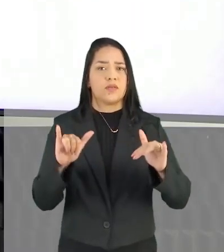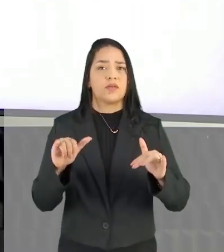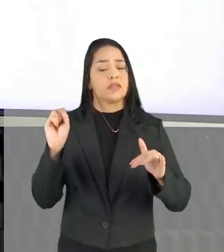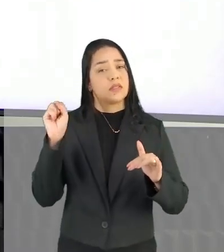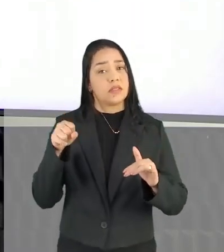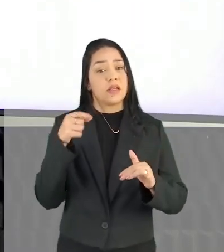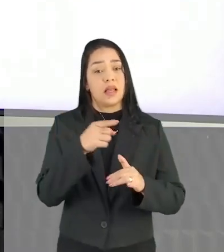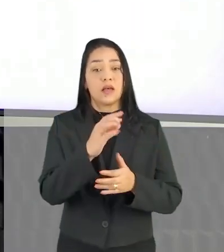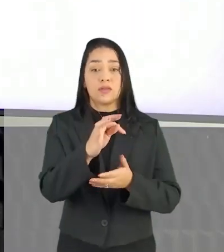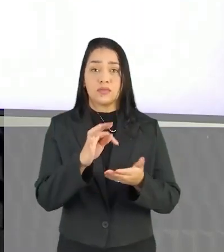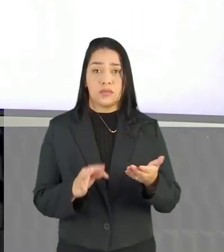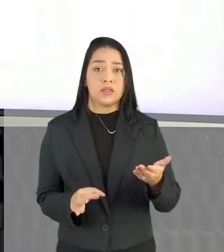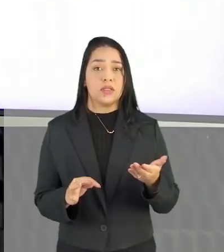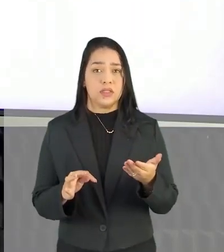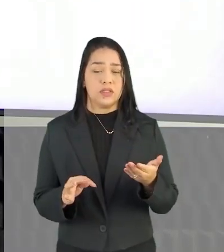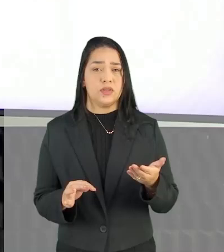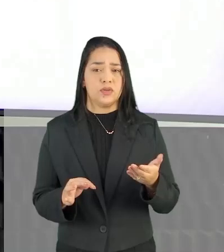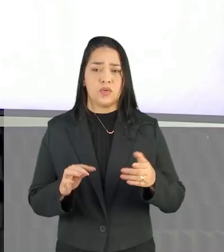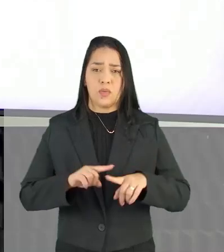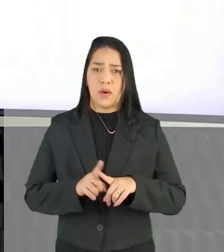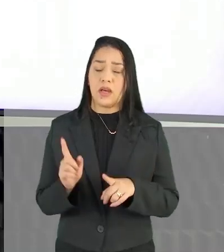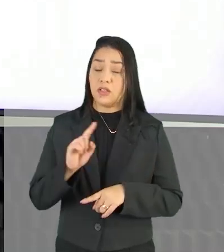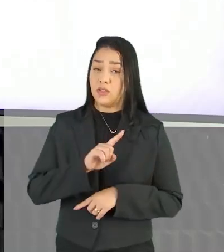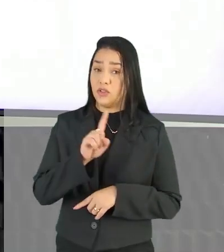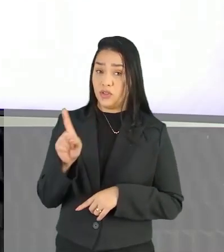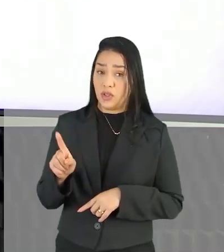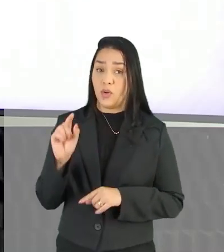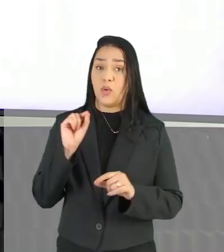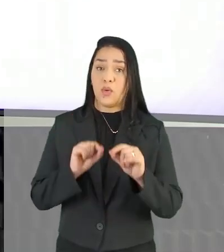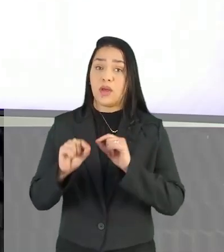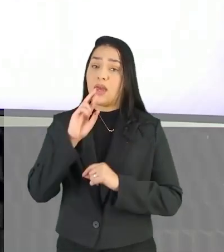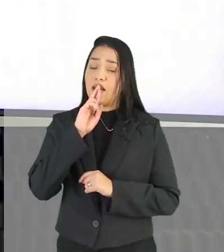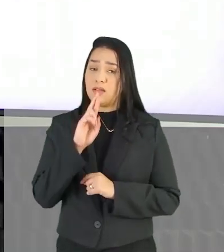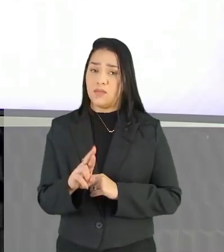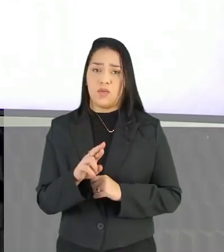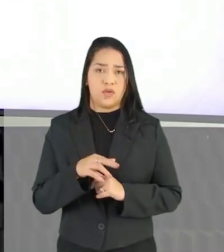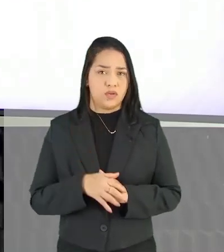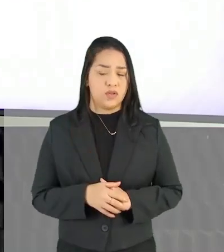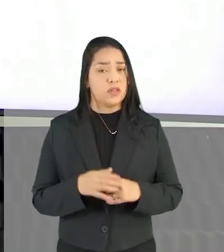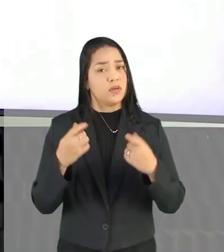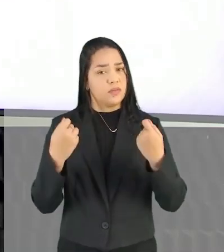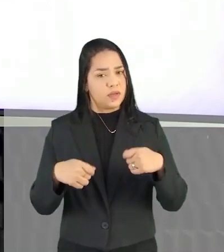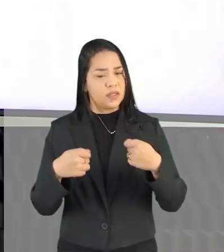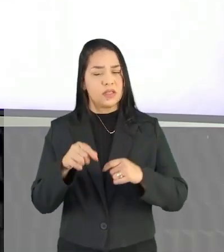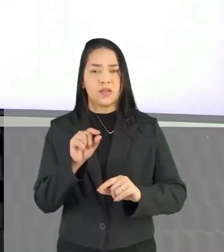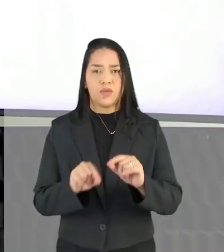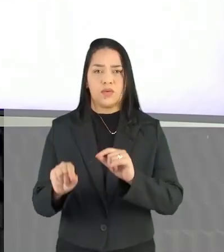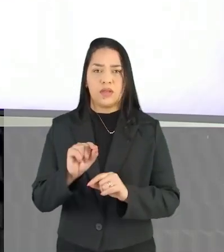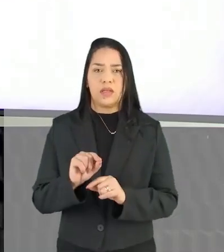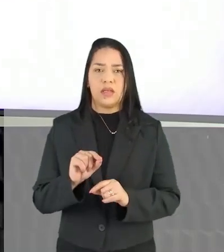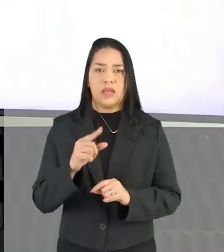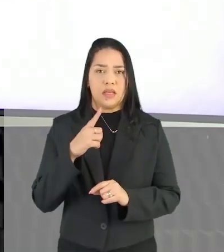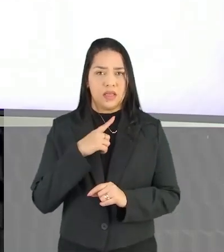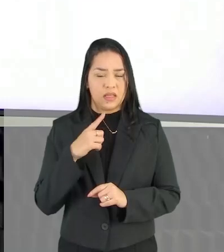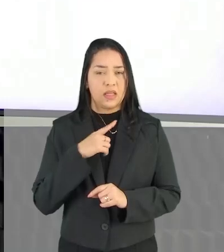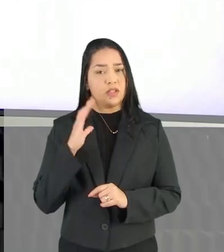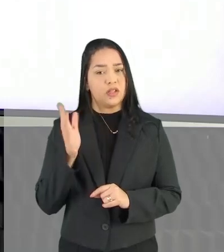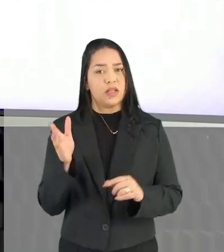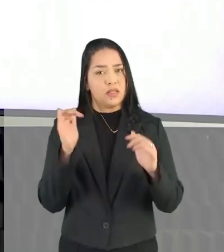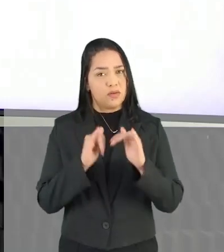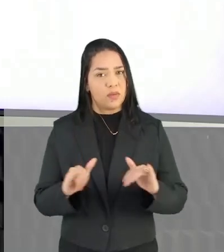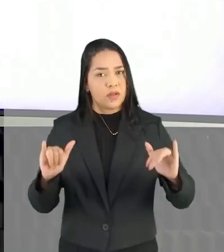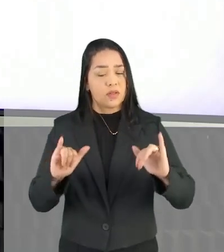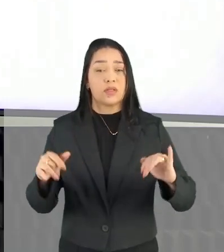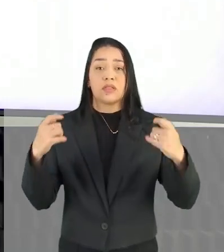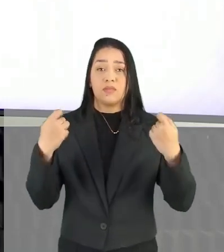que estão lá no texto, estão explícitas, mas não necessariamente é o gabarito. Então, a gente tem que, esse tipo de questão que vem essas informações, a